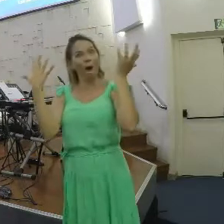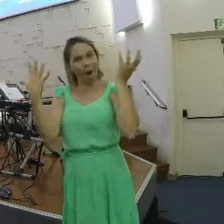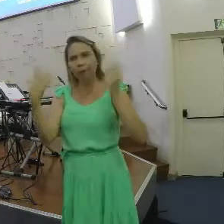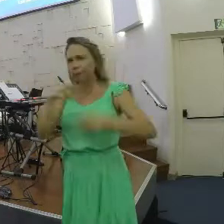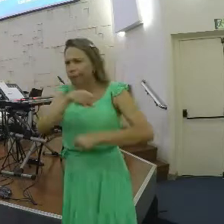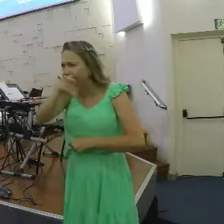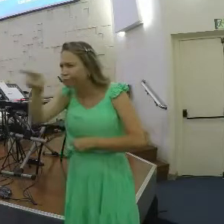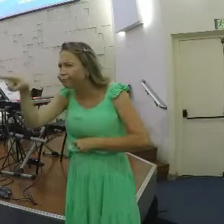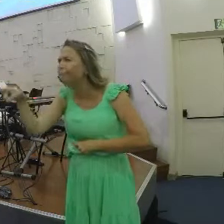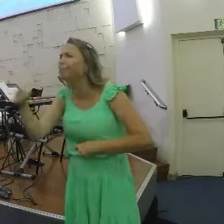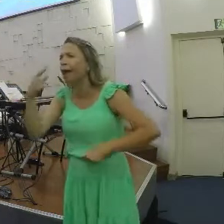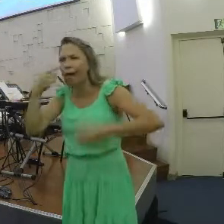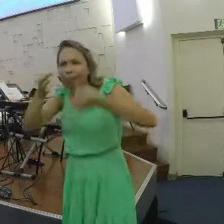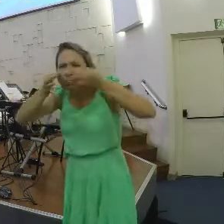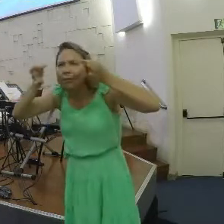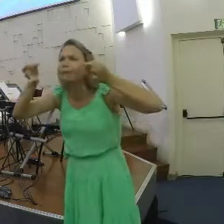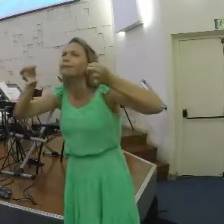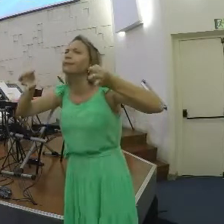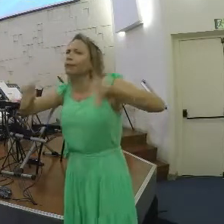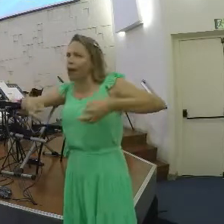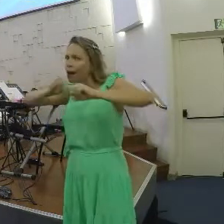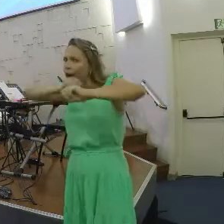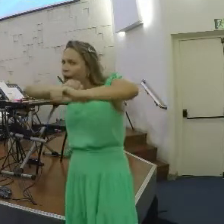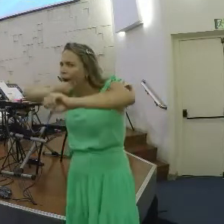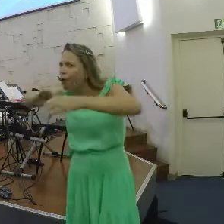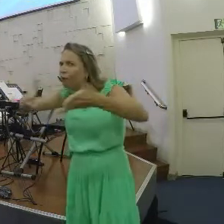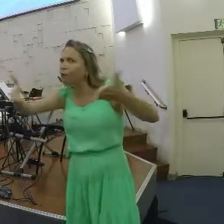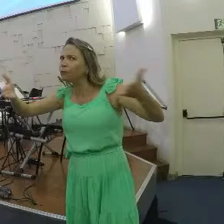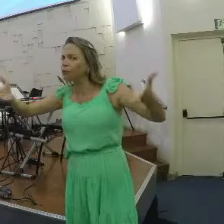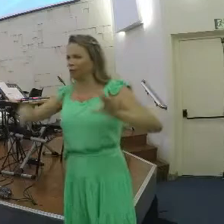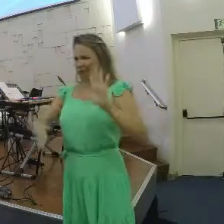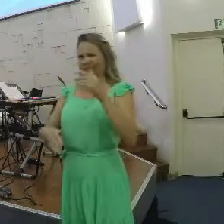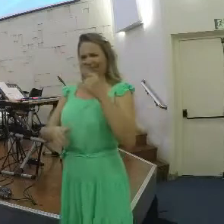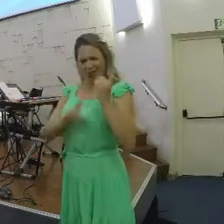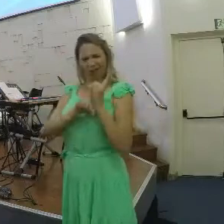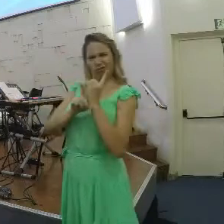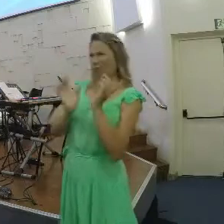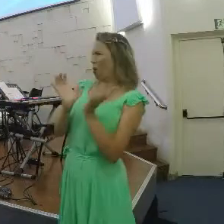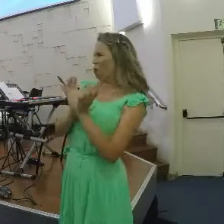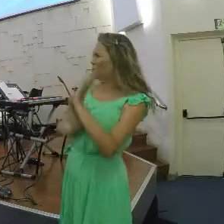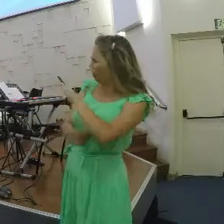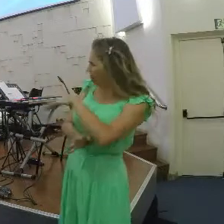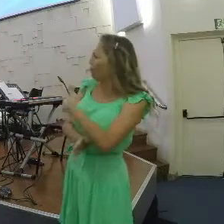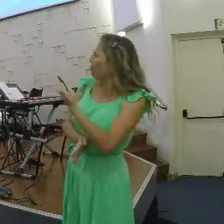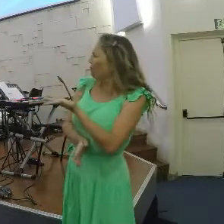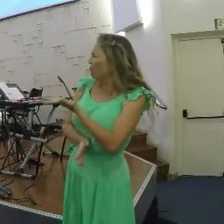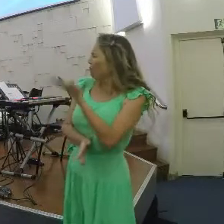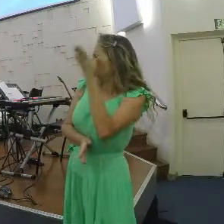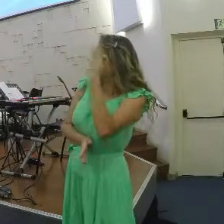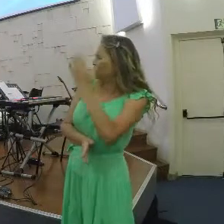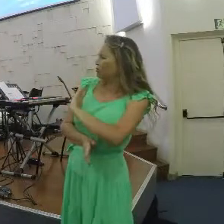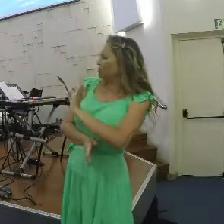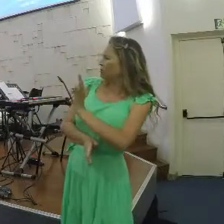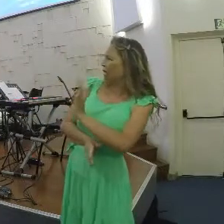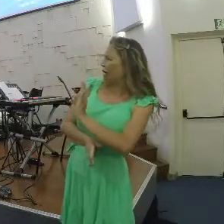ouvir, ouça. E os seus discípulos o interrogaram, dizendo: que parábola é